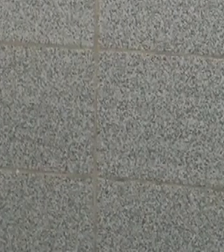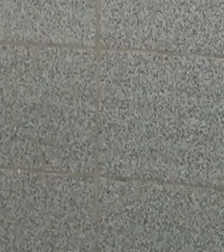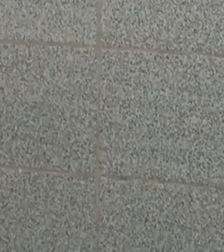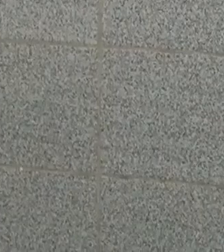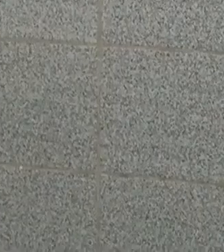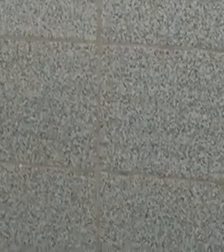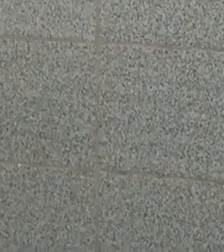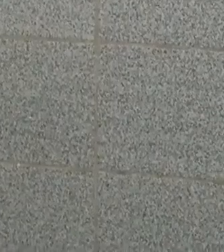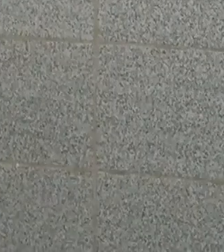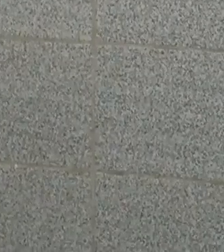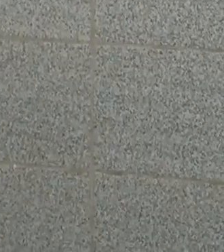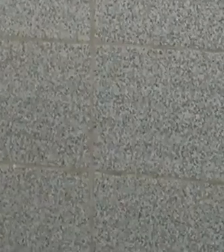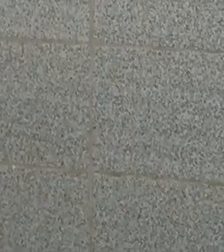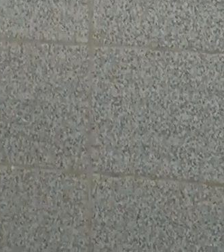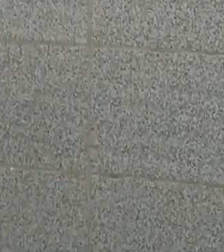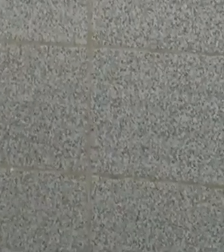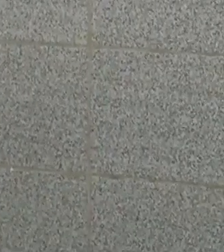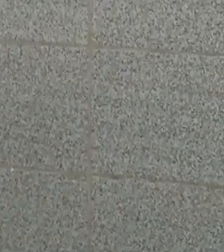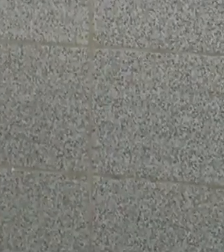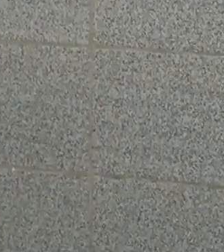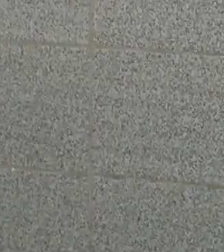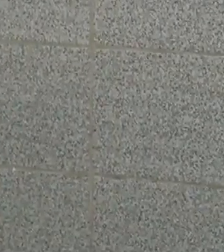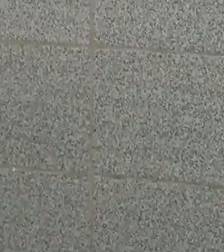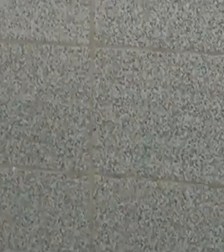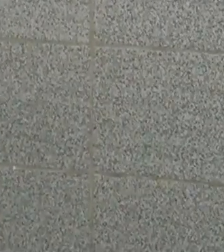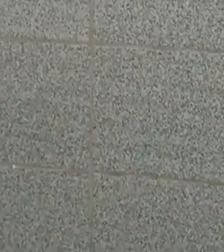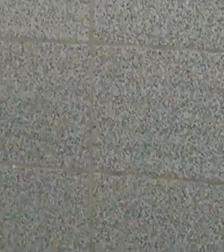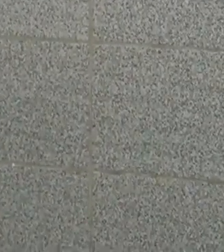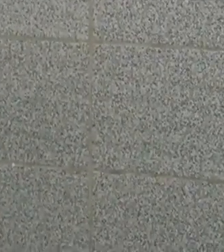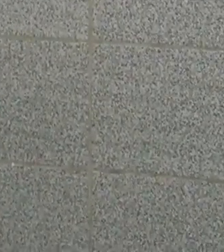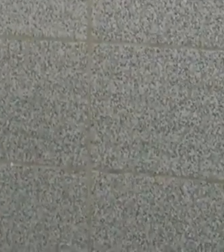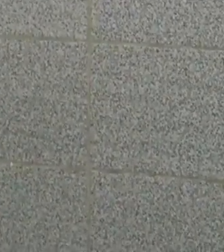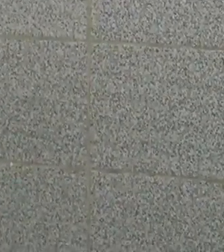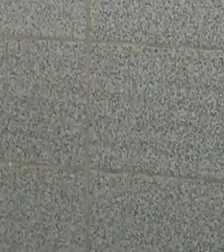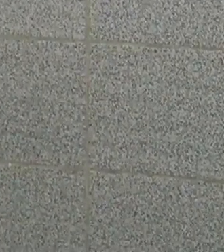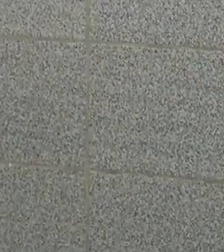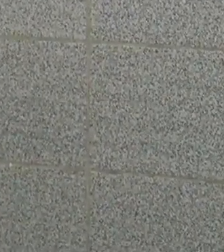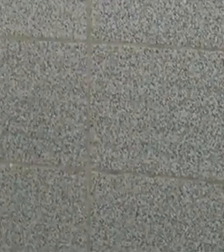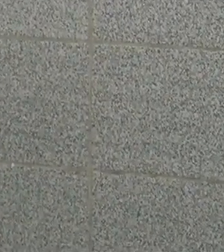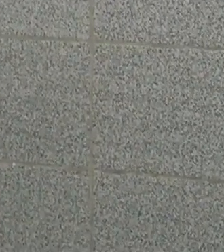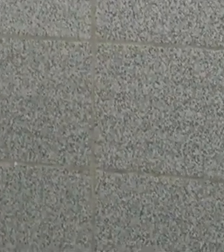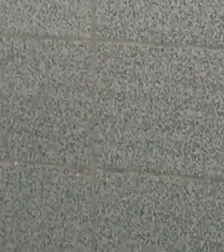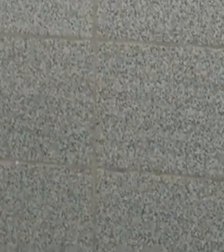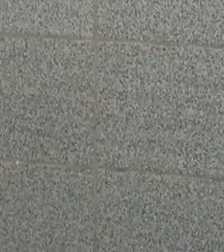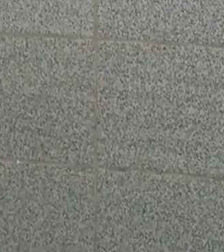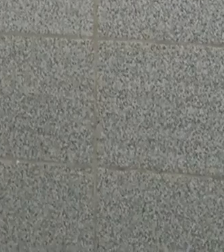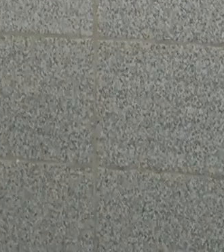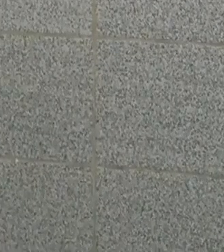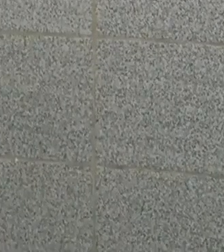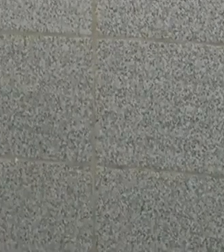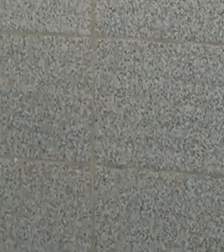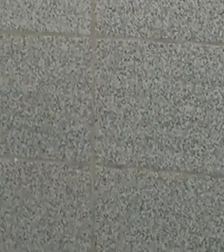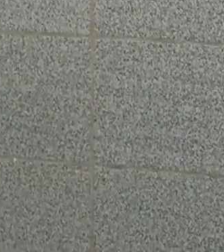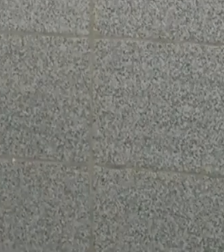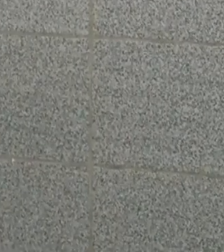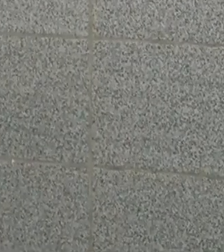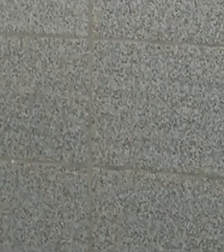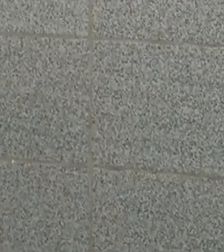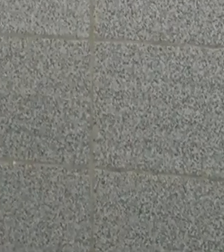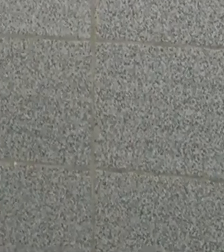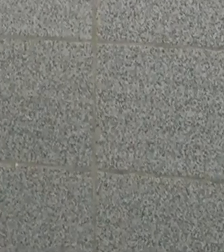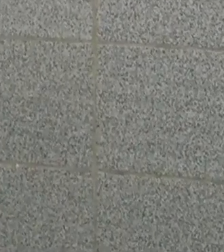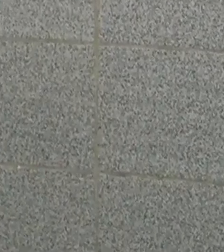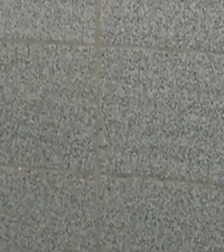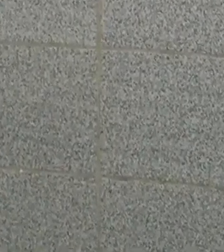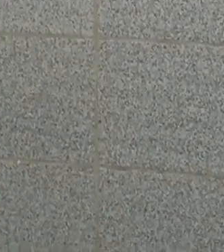Em parte, também, às vezes, a proximidade com a capital, algumas ofertas de trabalho que não são oferecidas também mais próximas dentro